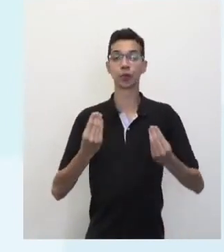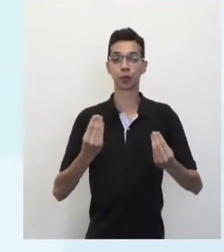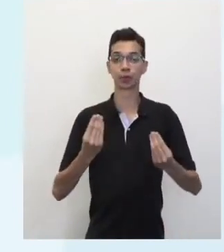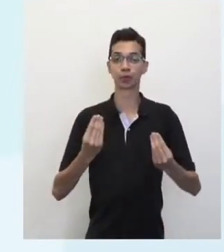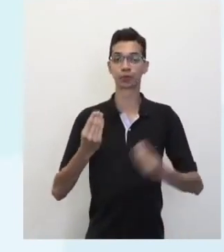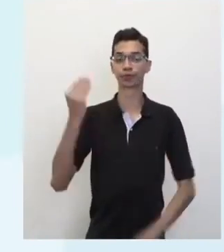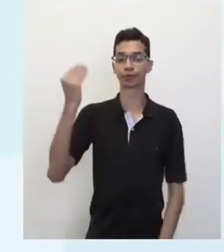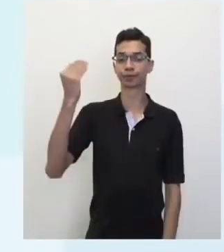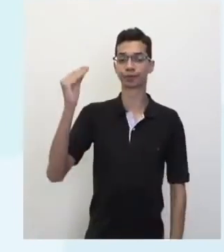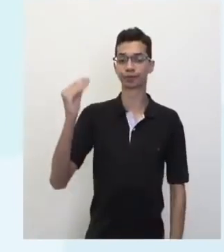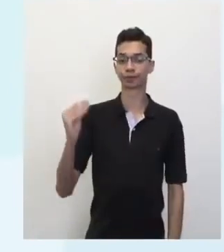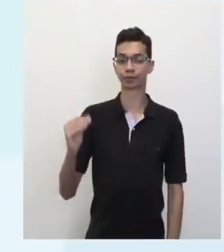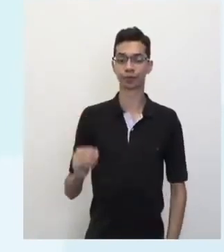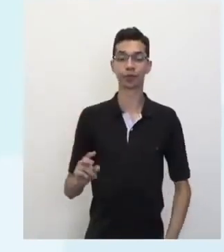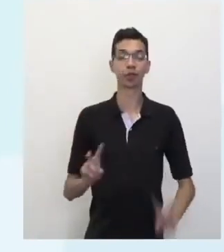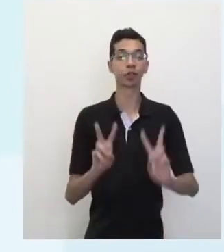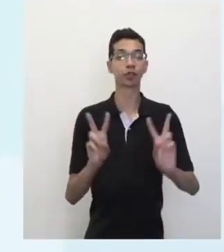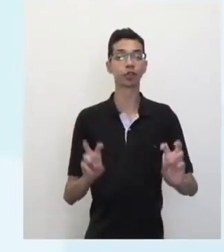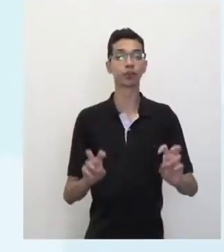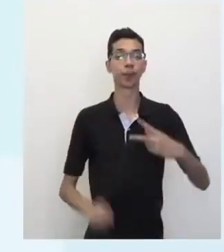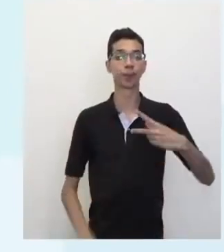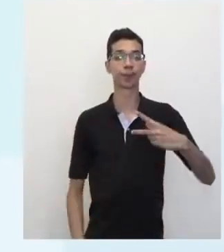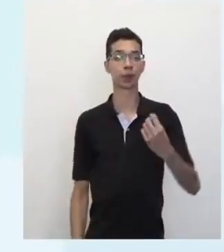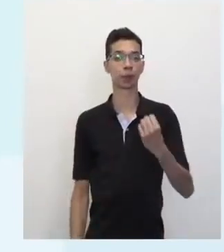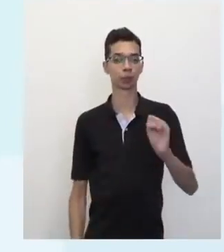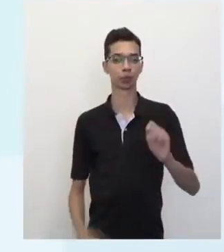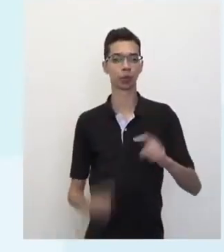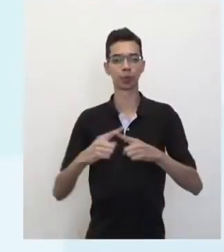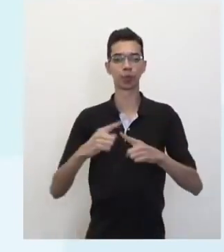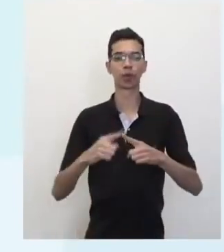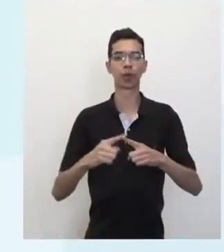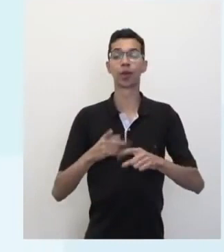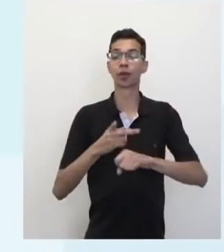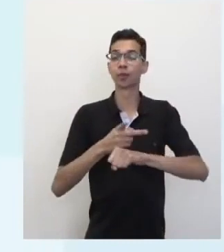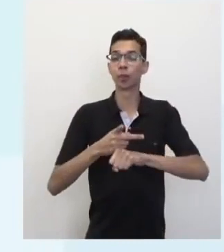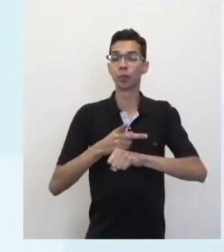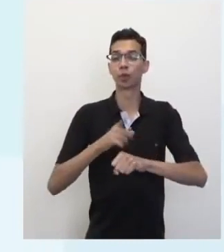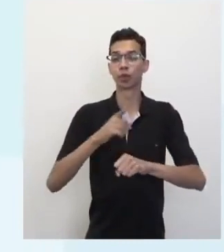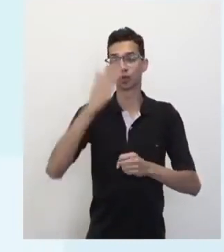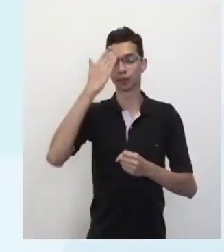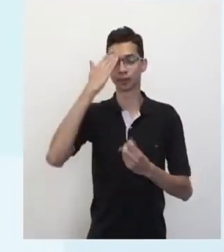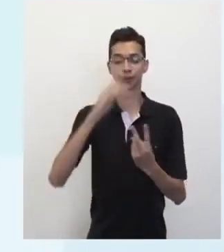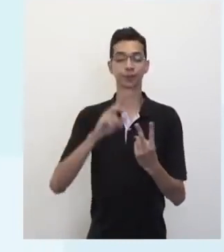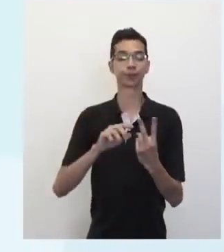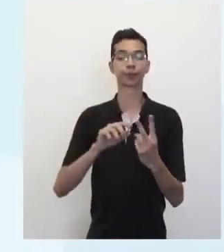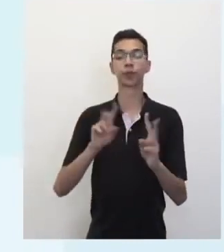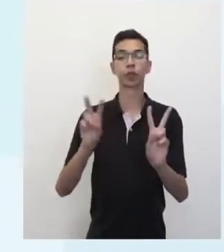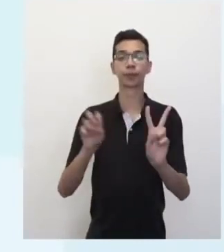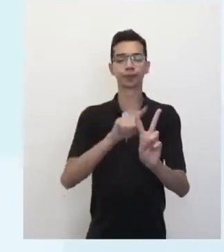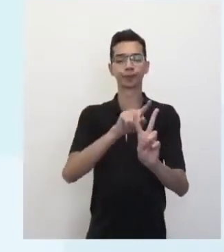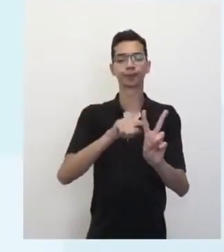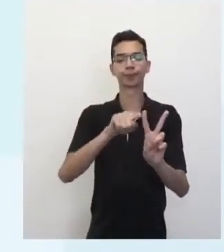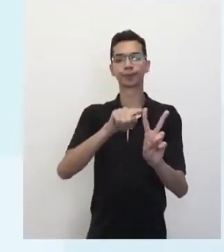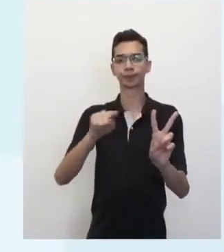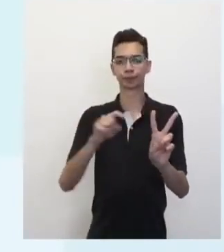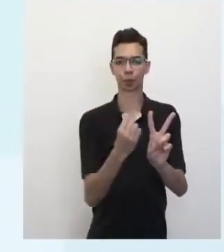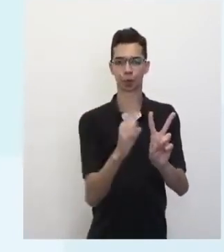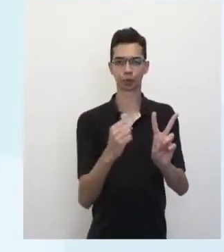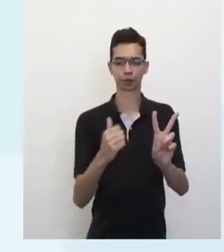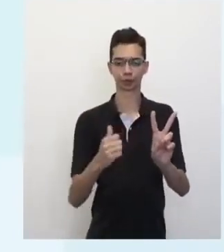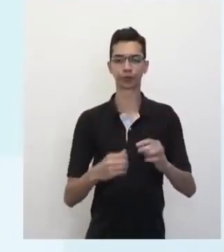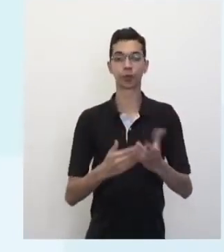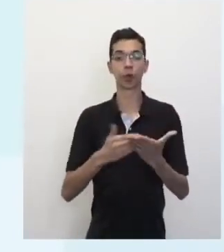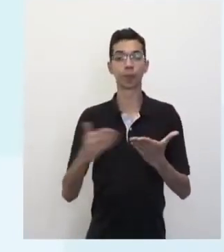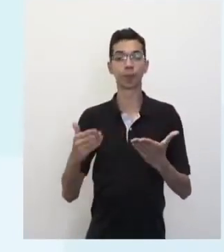de 8, porque a gente está procurando a raiz oitava. E aí vamos decompor em fatores primos, começando pelo 2, olha lá. É só a gente pegar